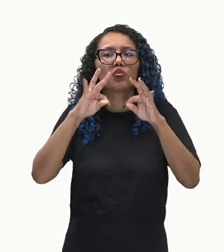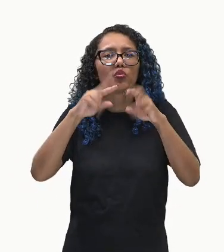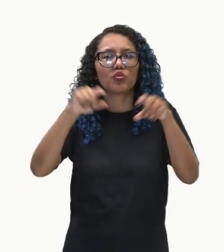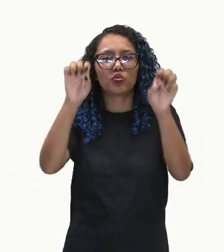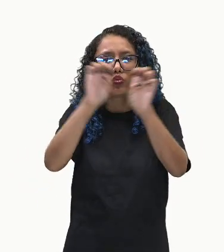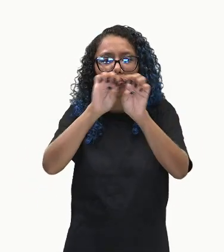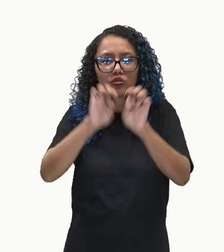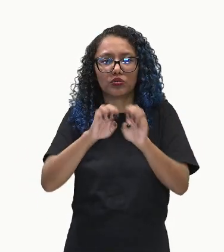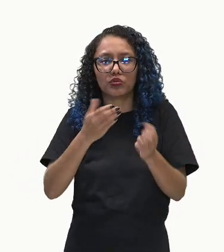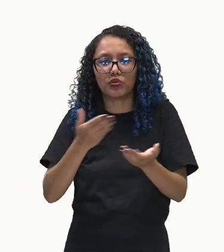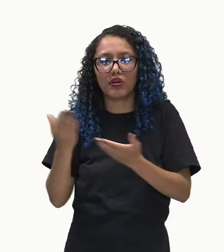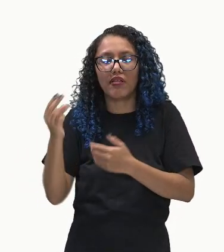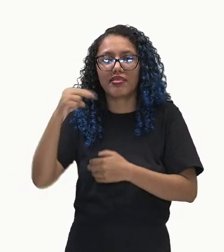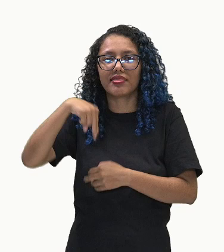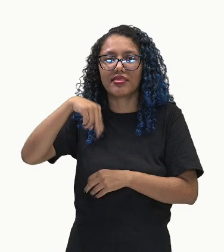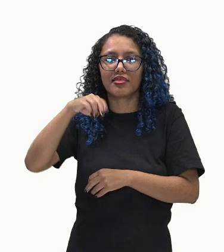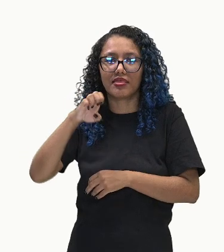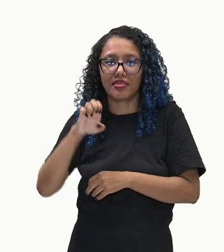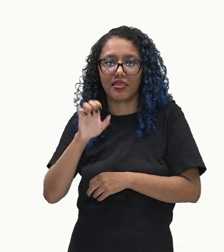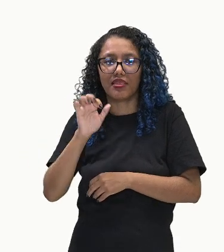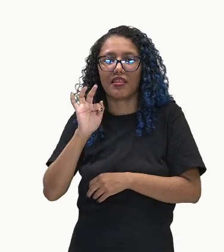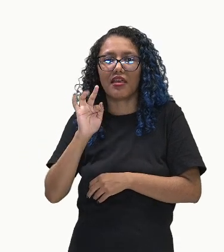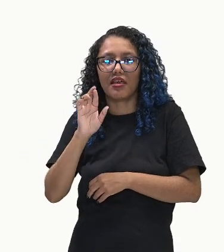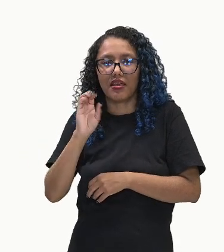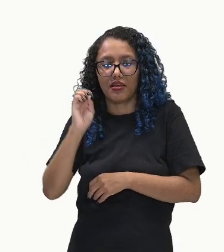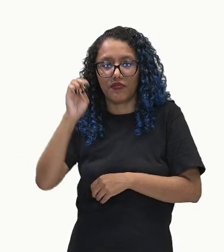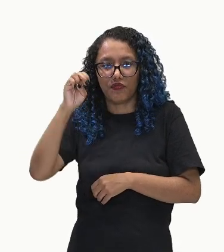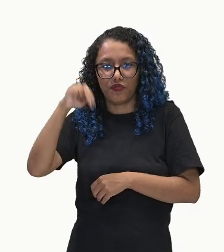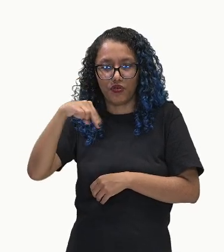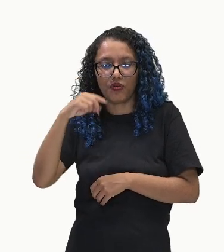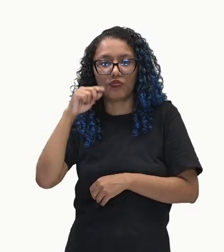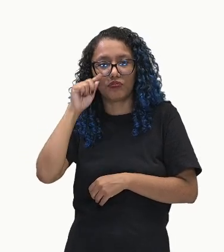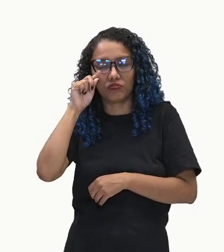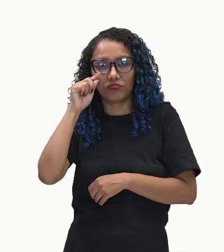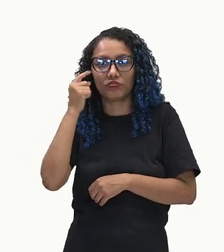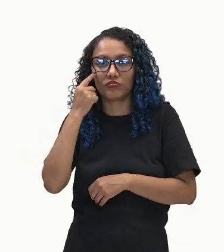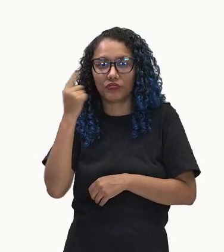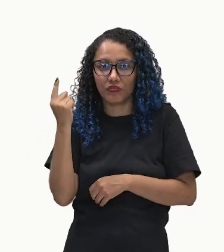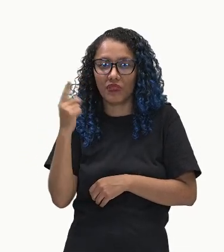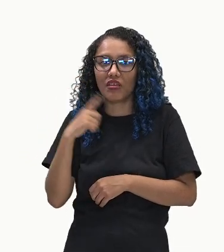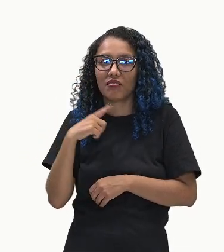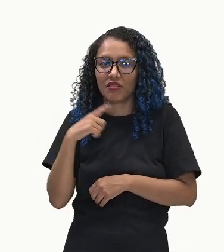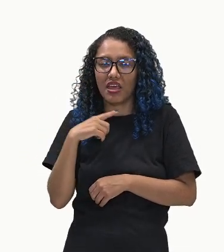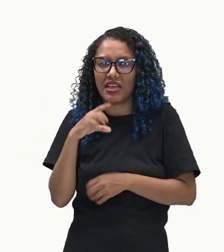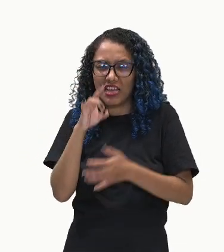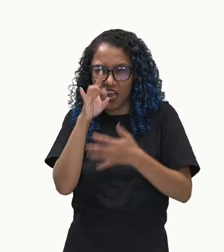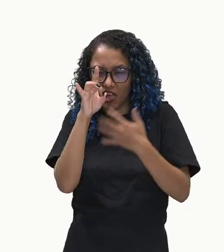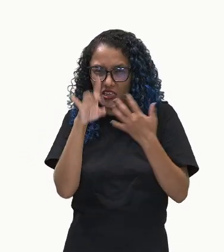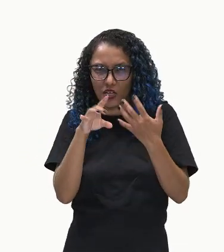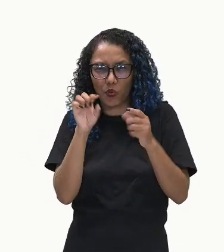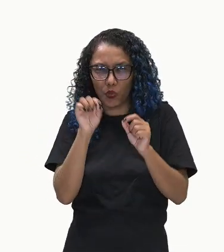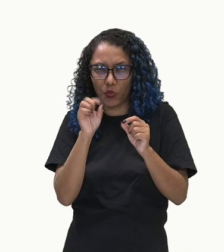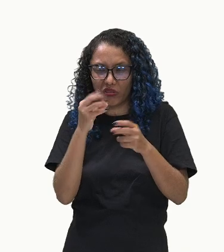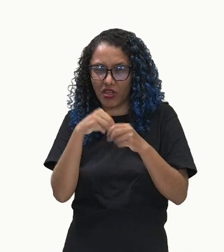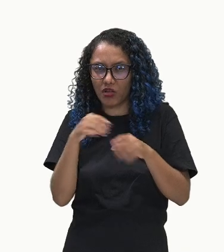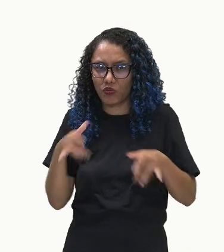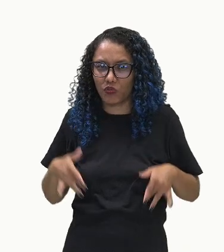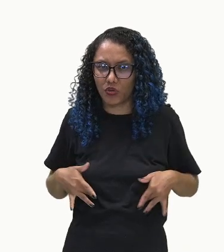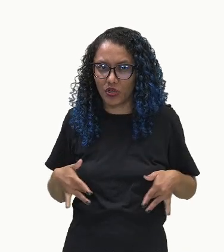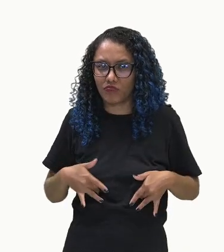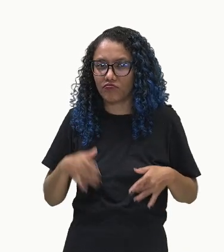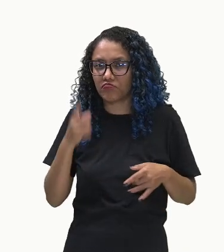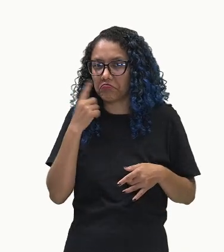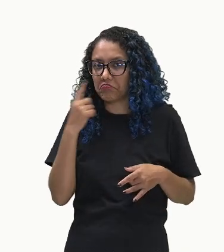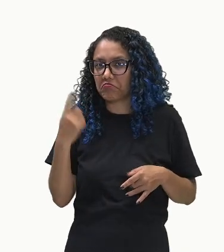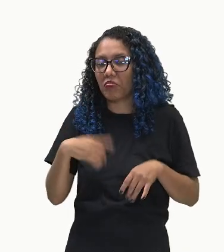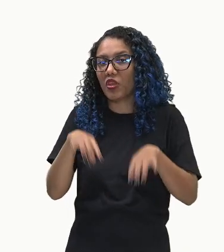Isso é o néfron. Então, nós temos vários néfrons dentro do rim, cada um deles vão ter essa estrutura que